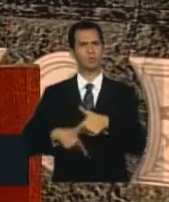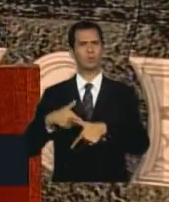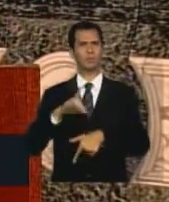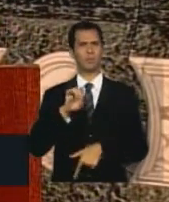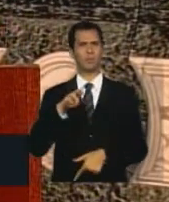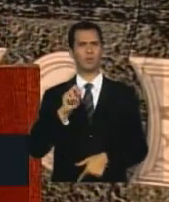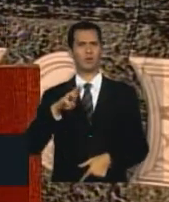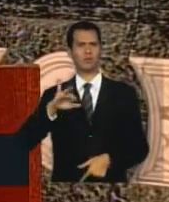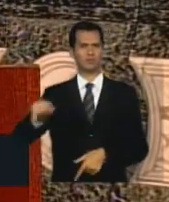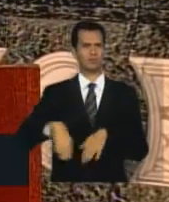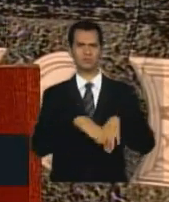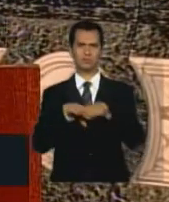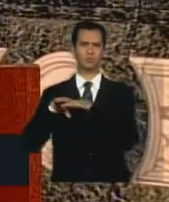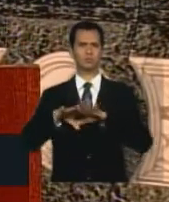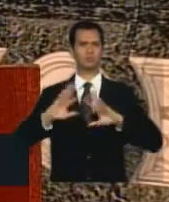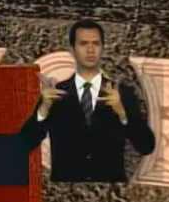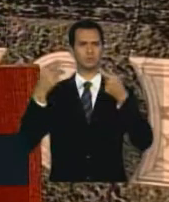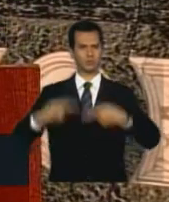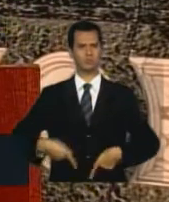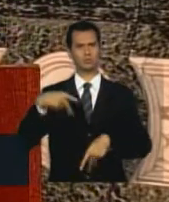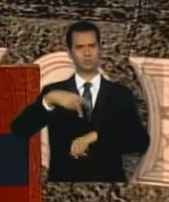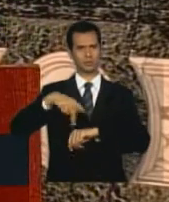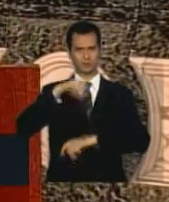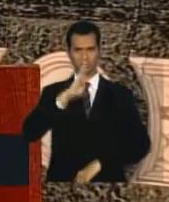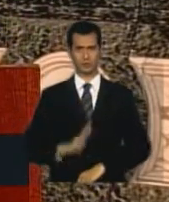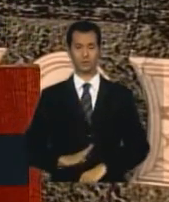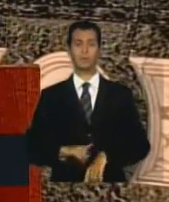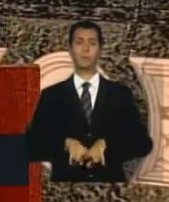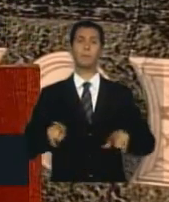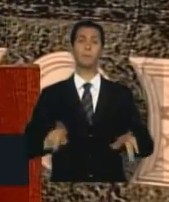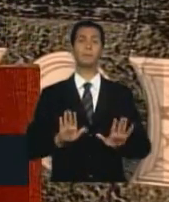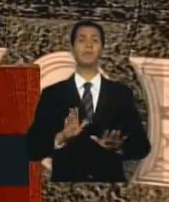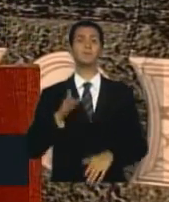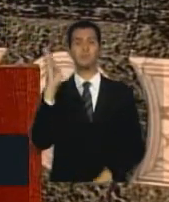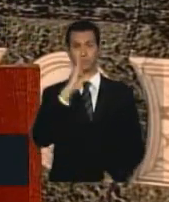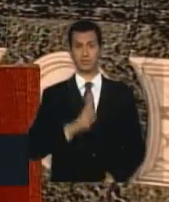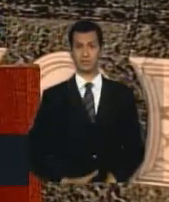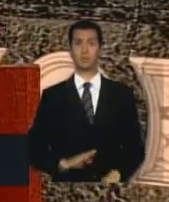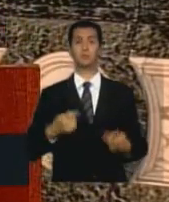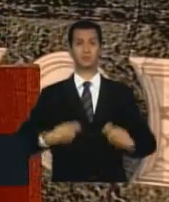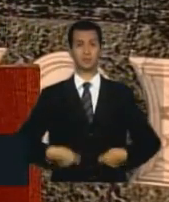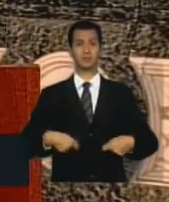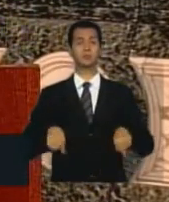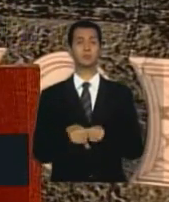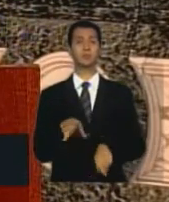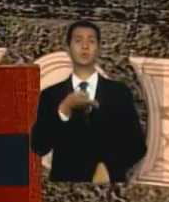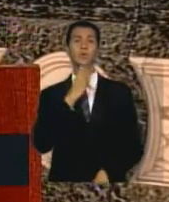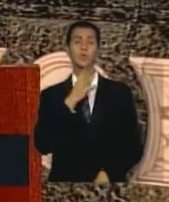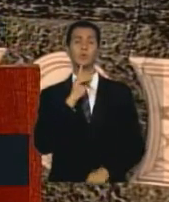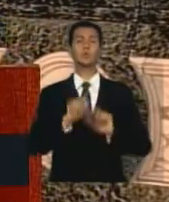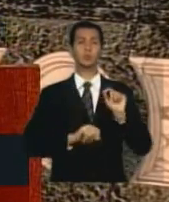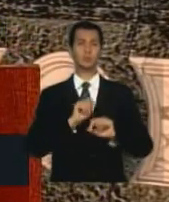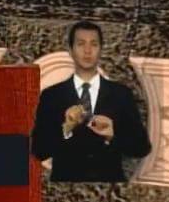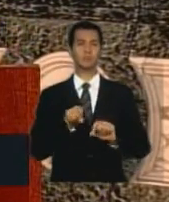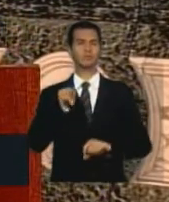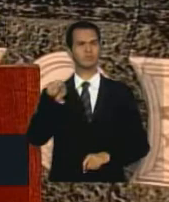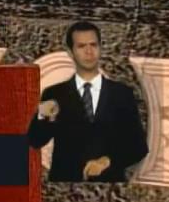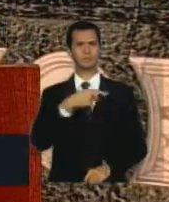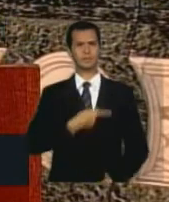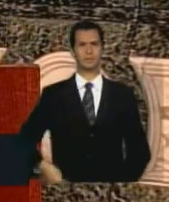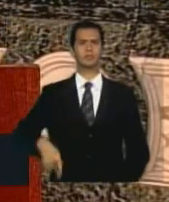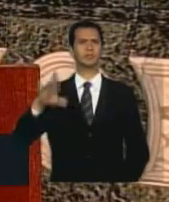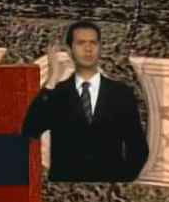no país. Mas que o Brasil precisa conhecer que é uma coerência